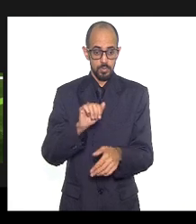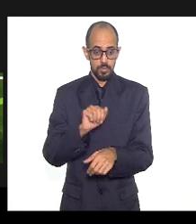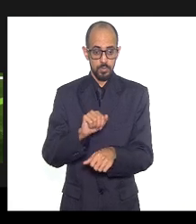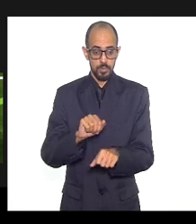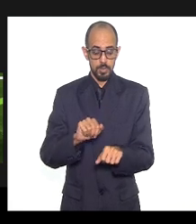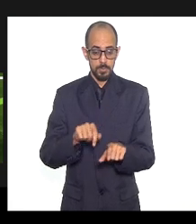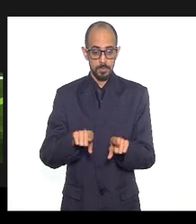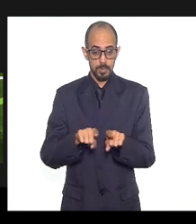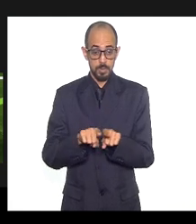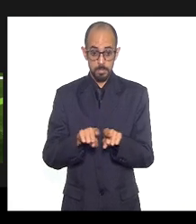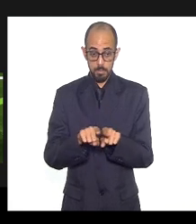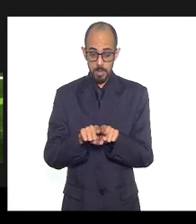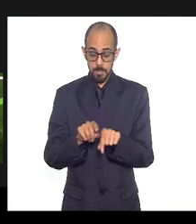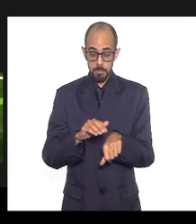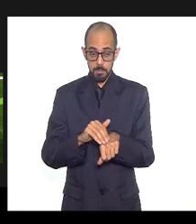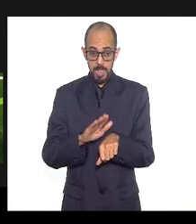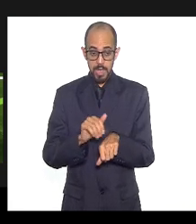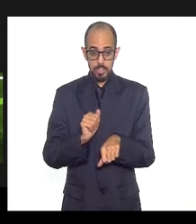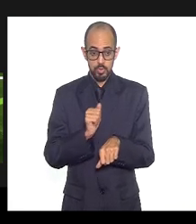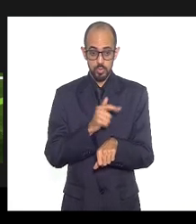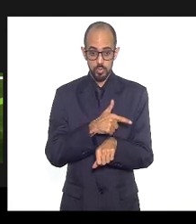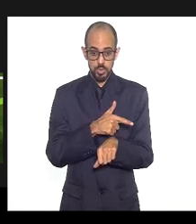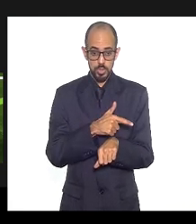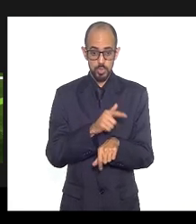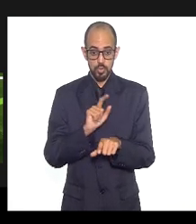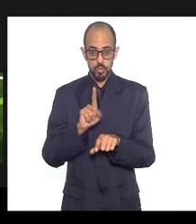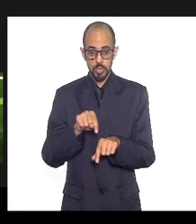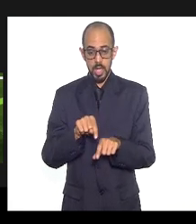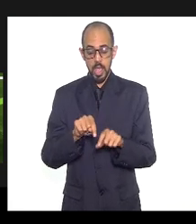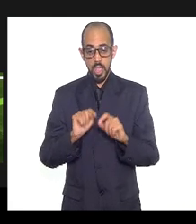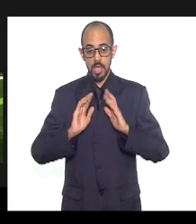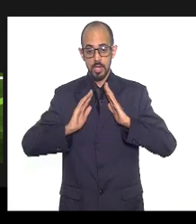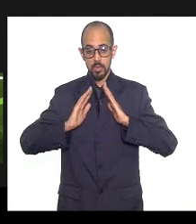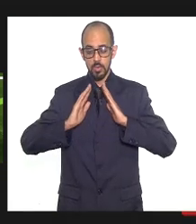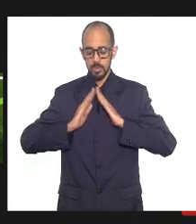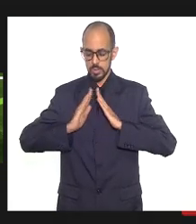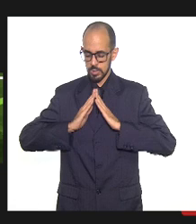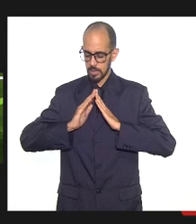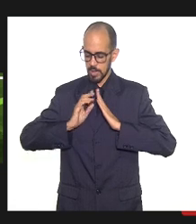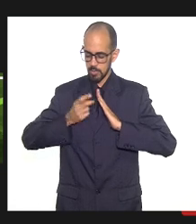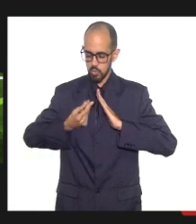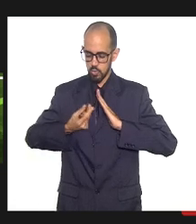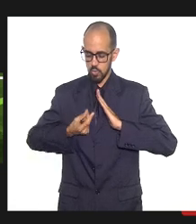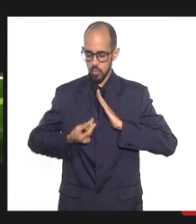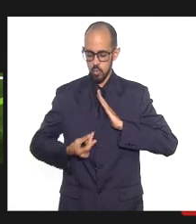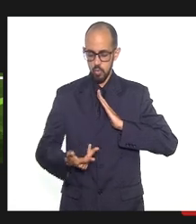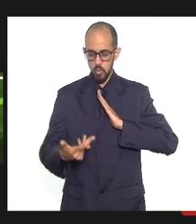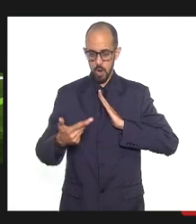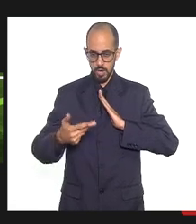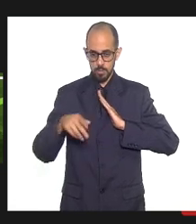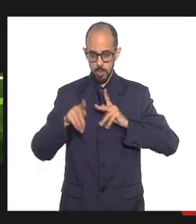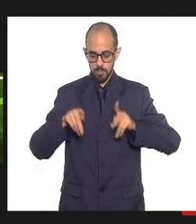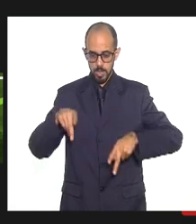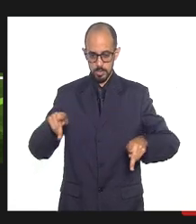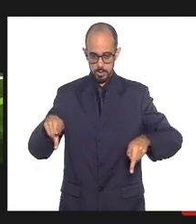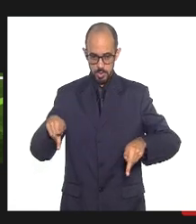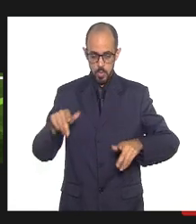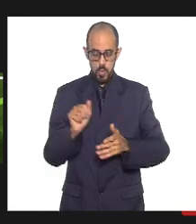E, mais do que isso, quero falar sobre as comunidades tradicionais de uma forma geral, que é o grande objeto da nossa